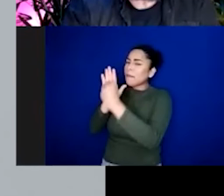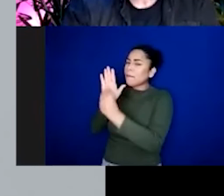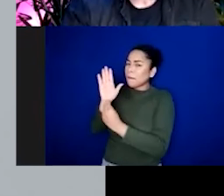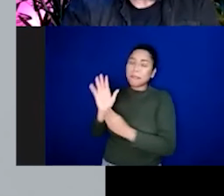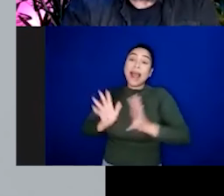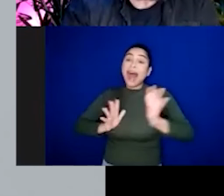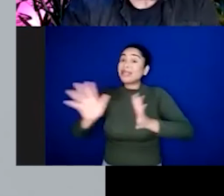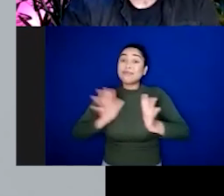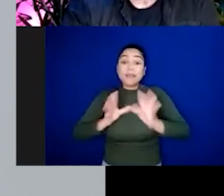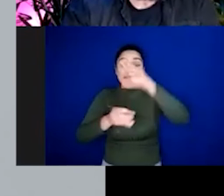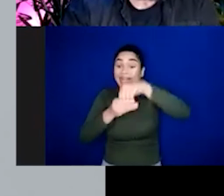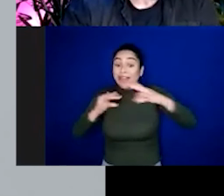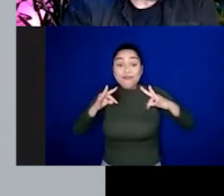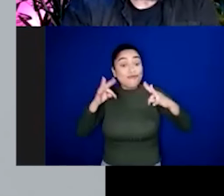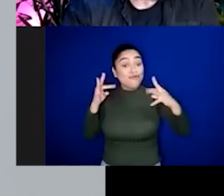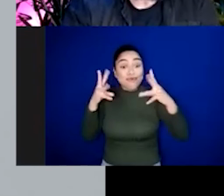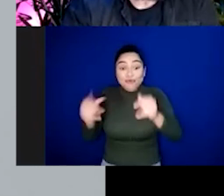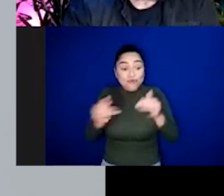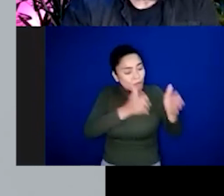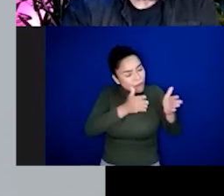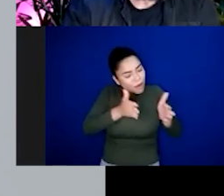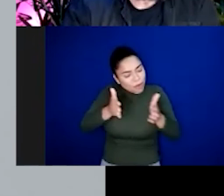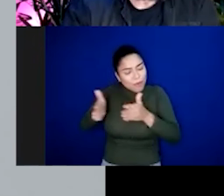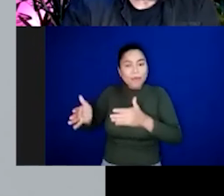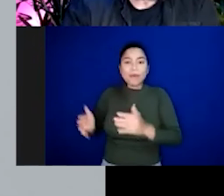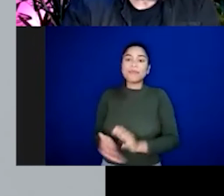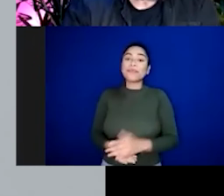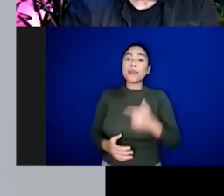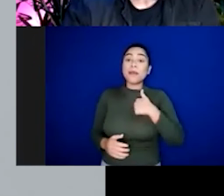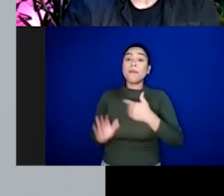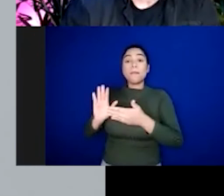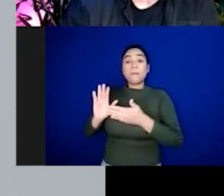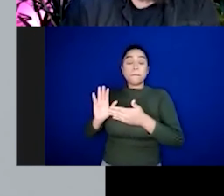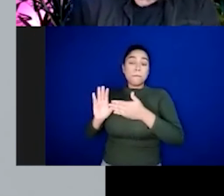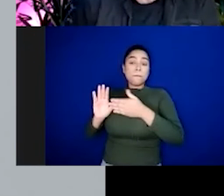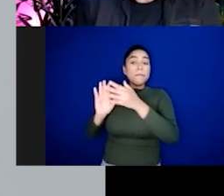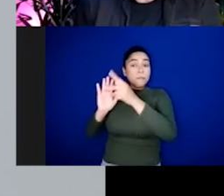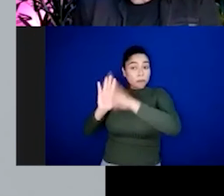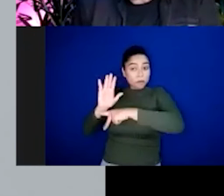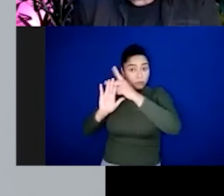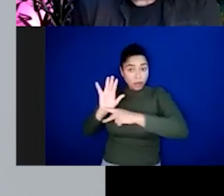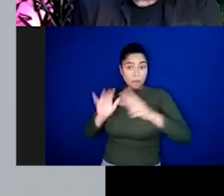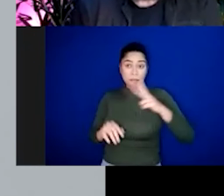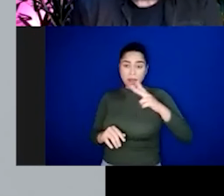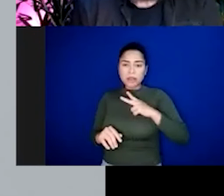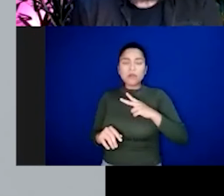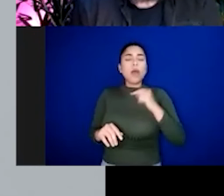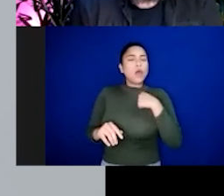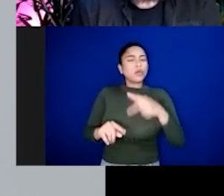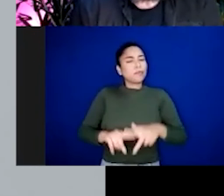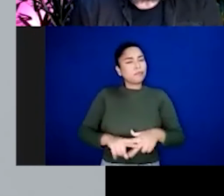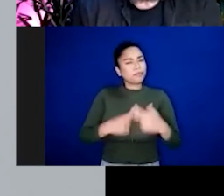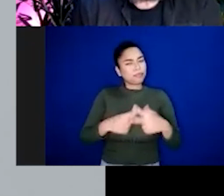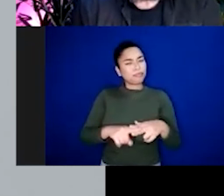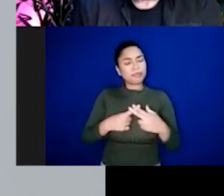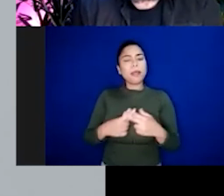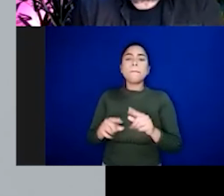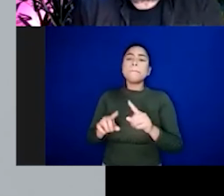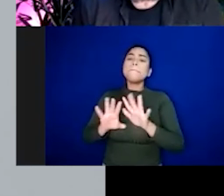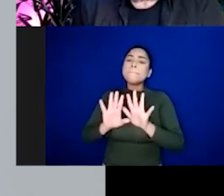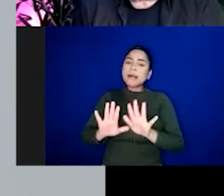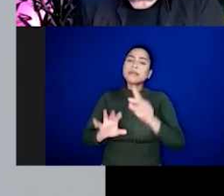todos os processos é o meu projeto pessoal acessibilidade ponto de ele está em reformulação mas para quem quiser